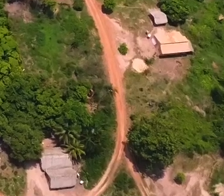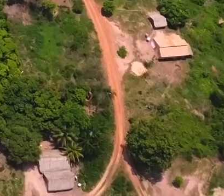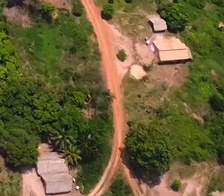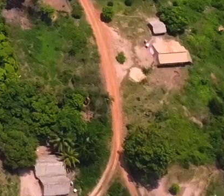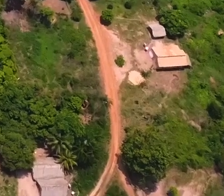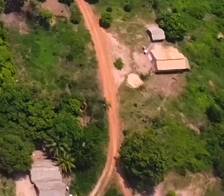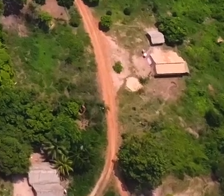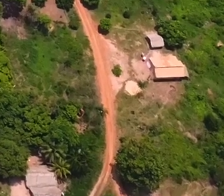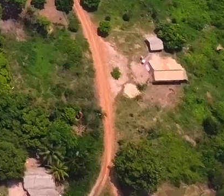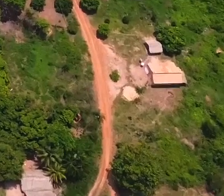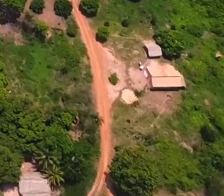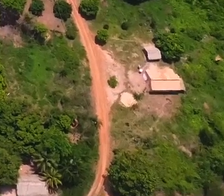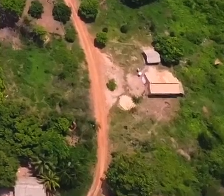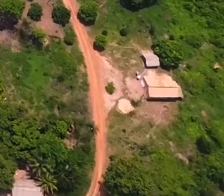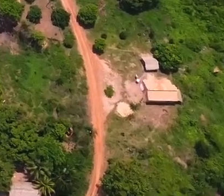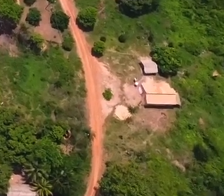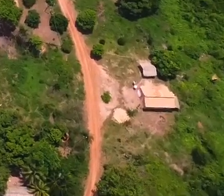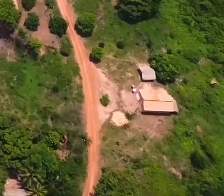territórios.